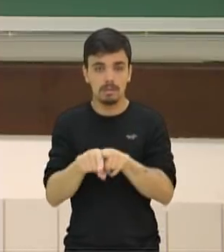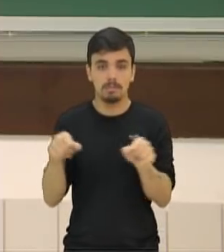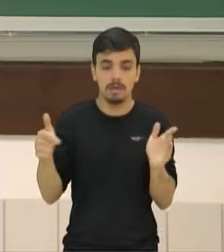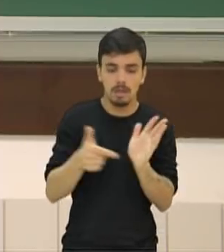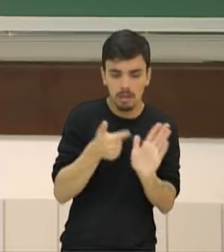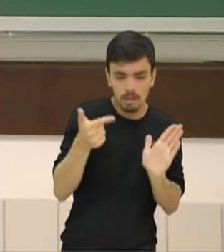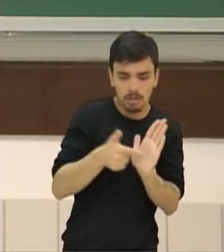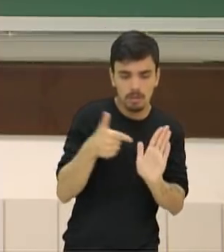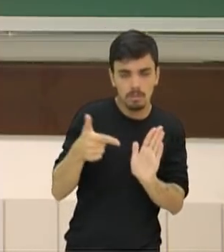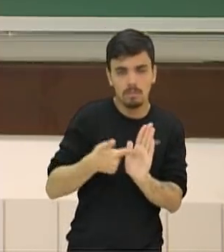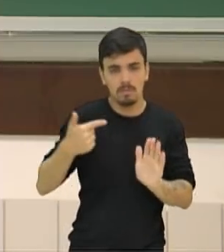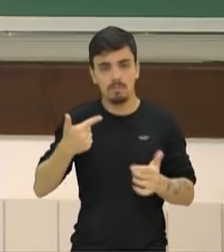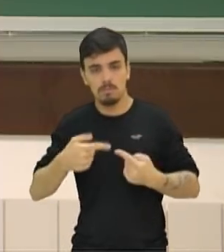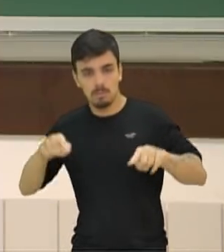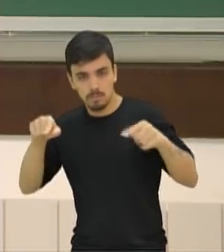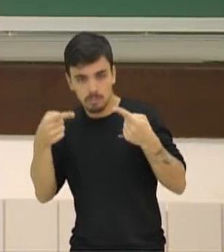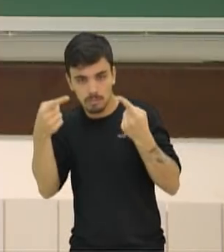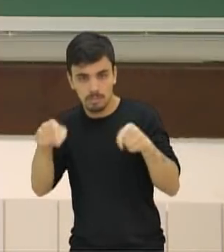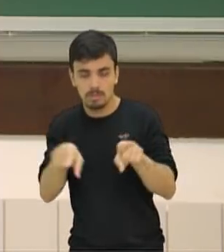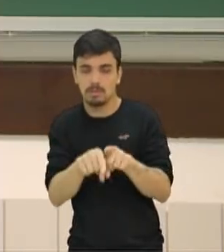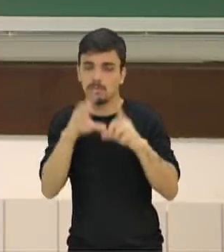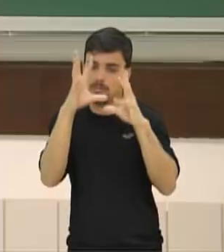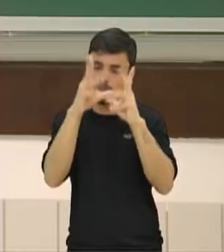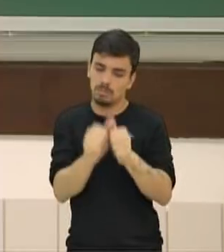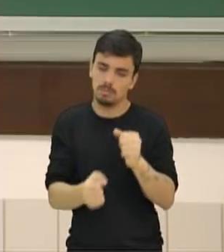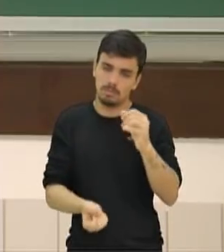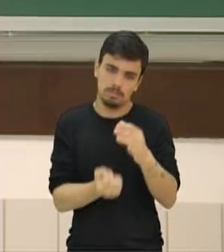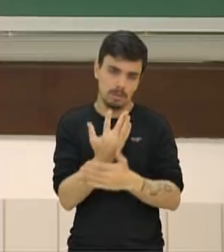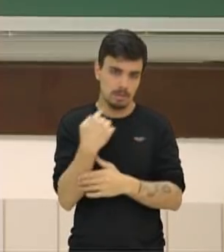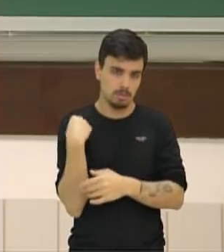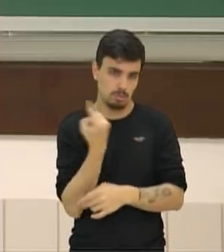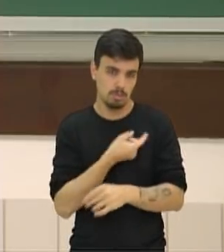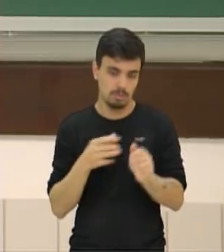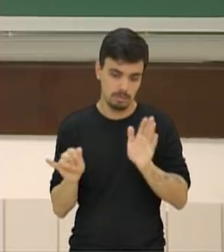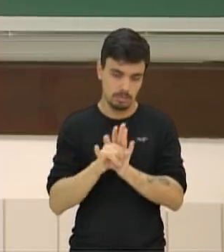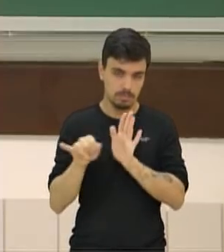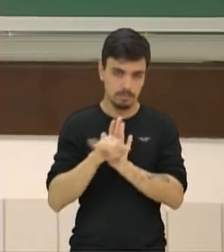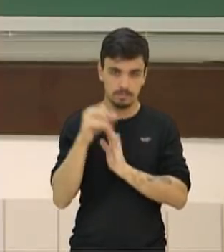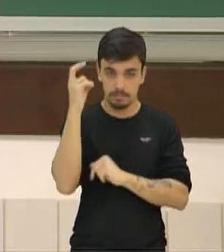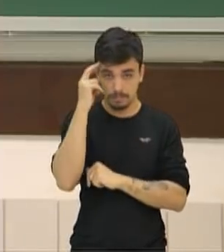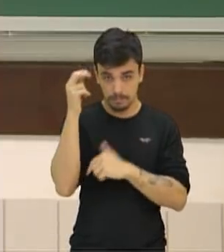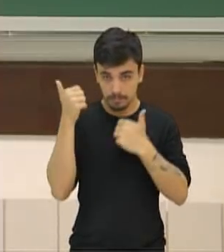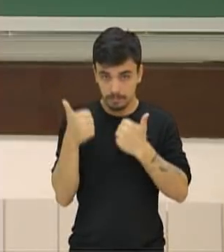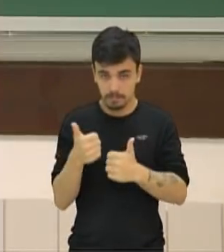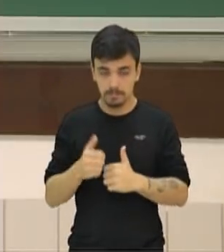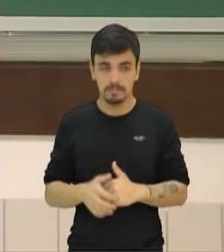gosta de ler, as músicas, né? E tudo isso vai formando a nossa identidade cultural.